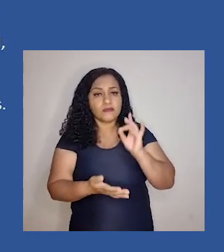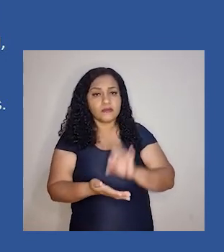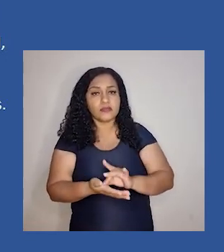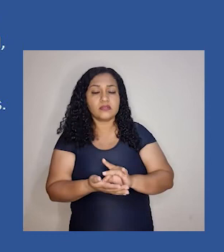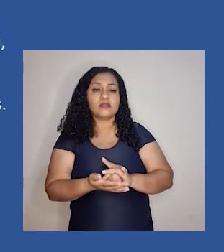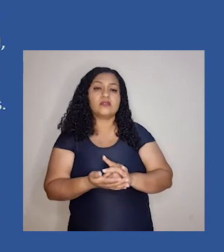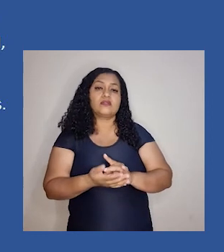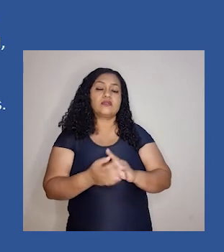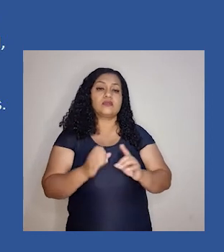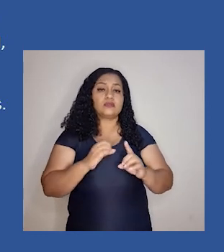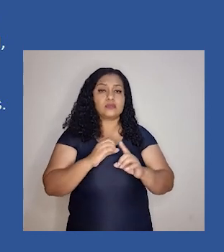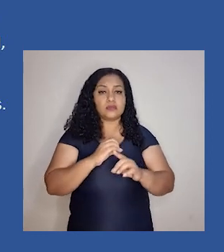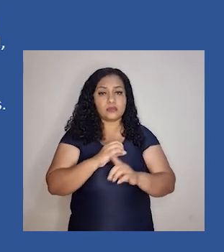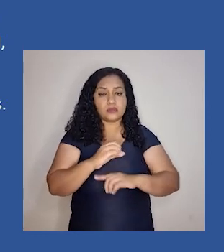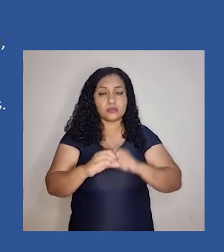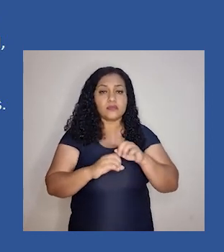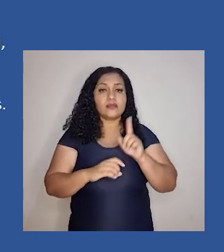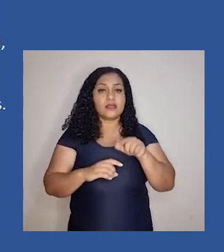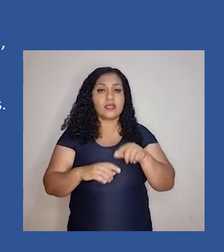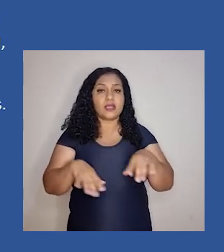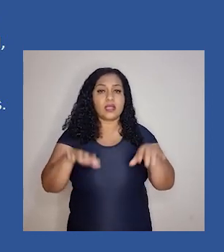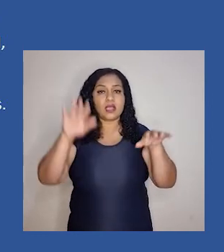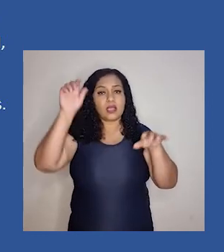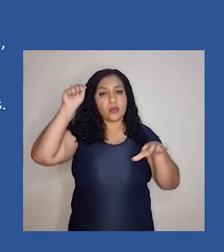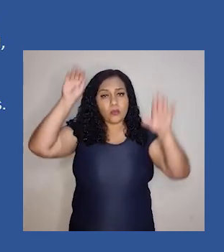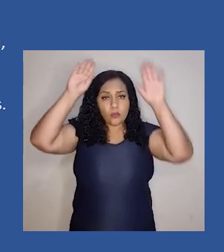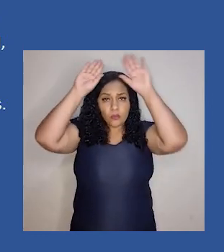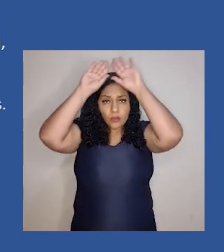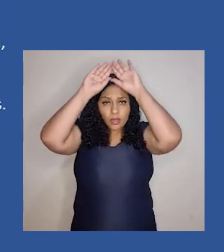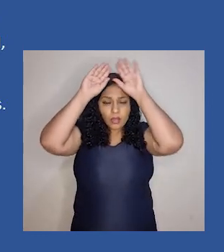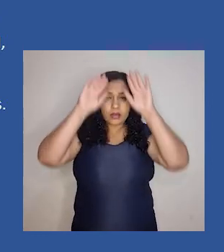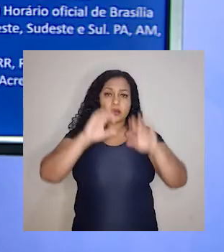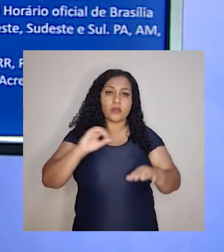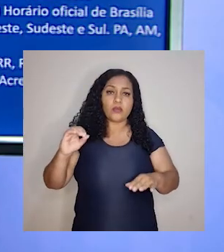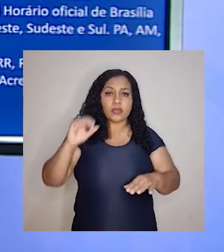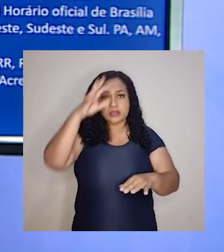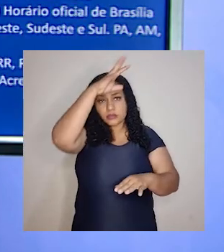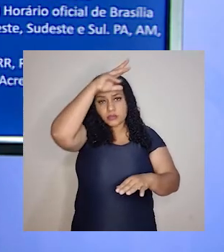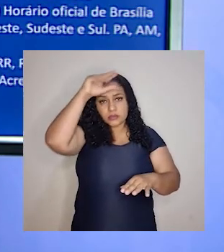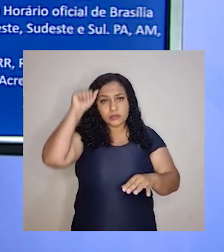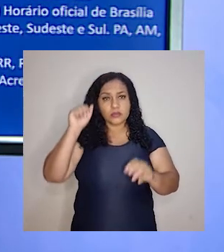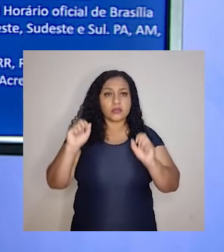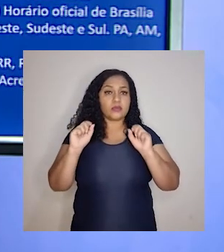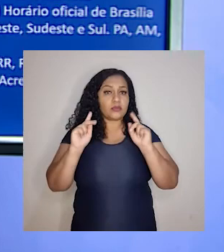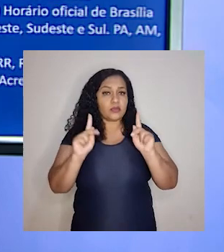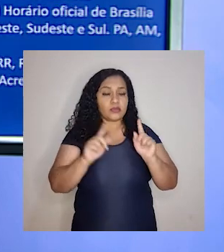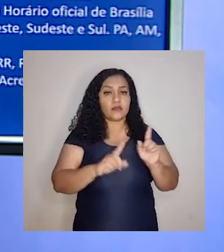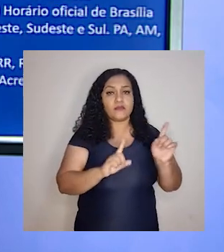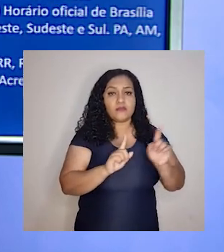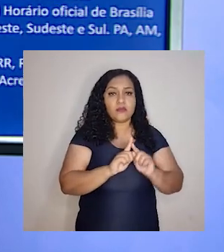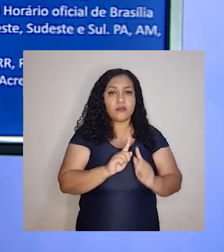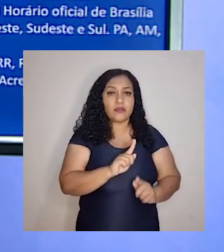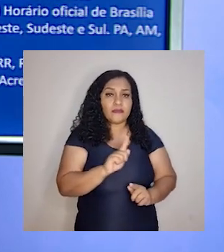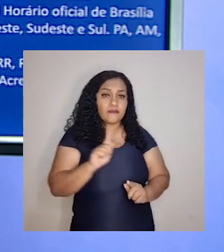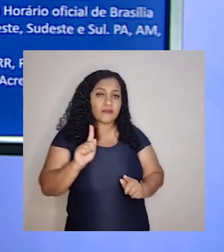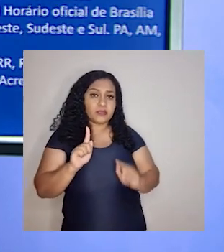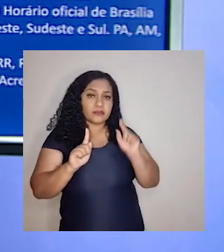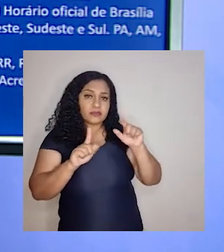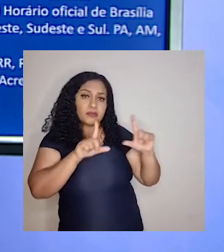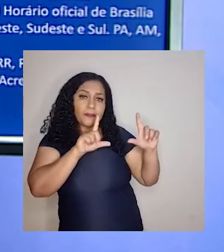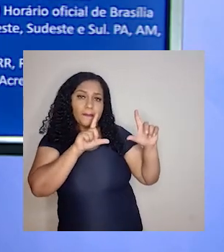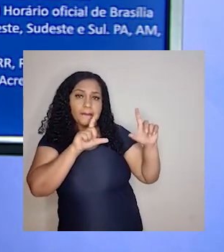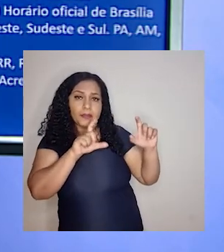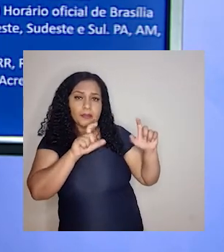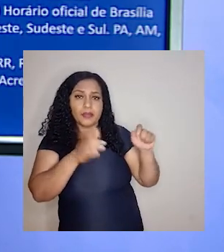de grenache e corresponde ao Acre EA oeste do Amazonas Beleza vou afastar para você tirar uma